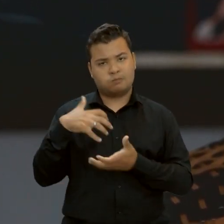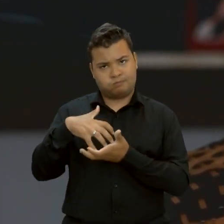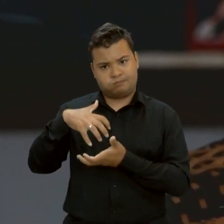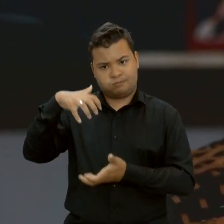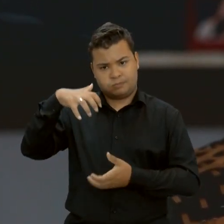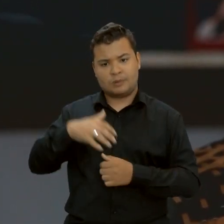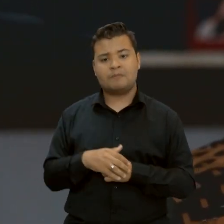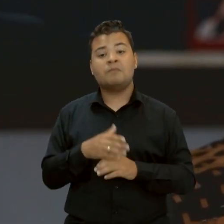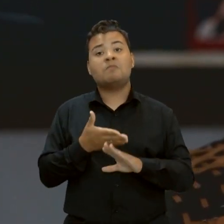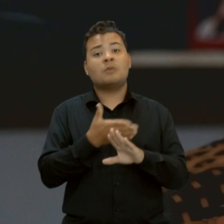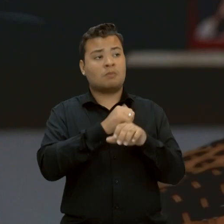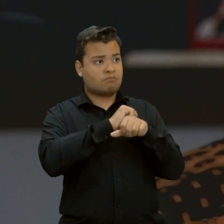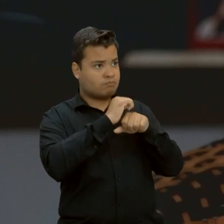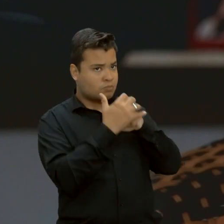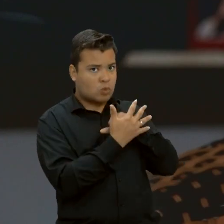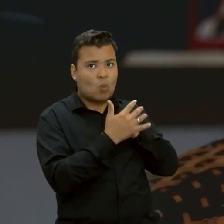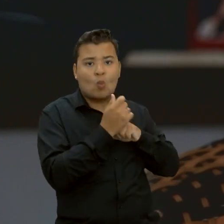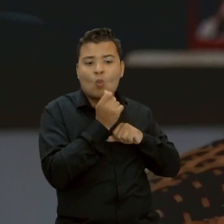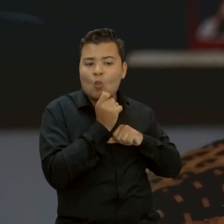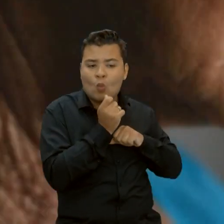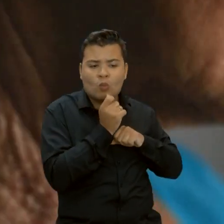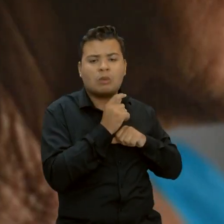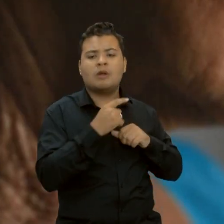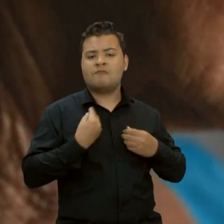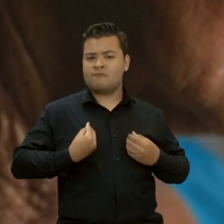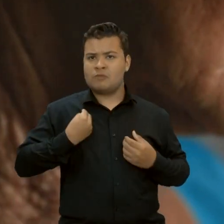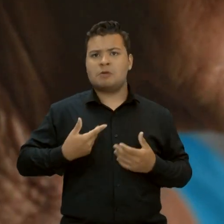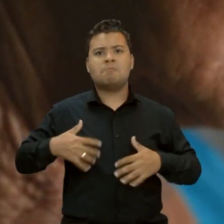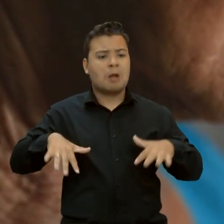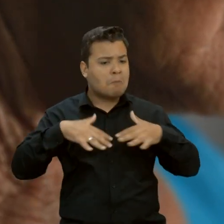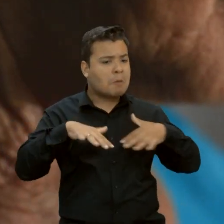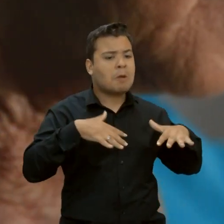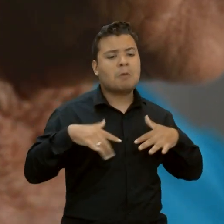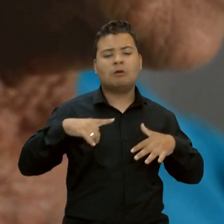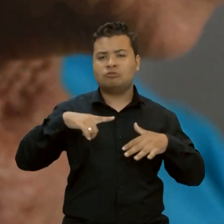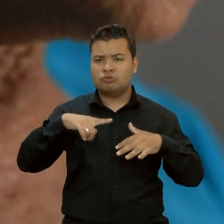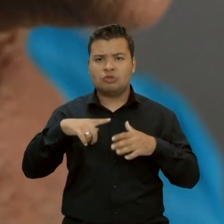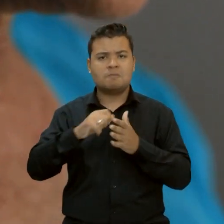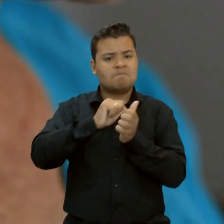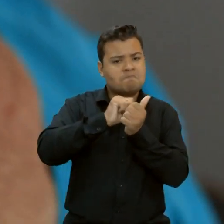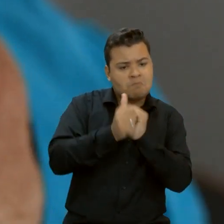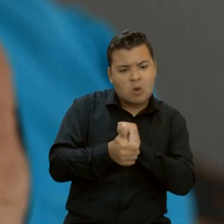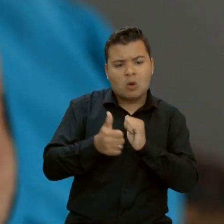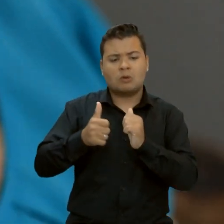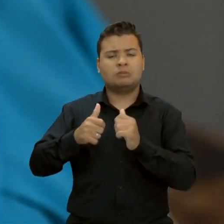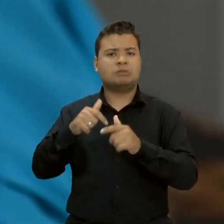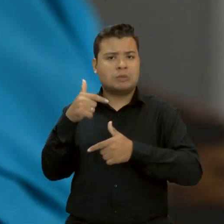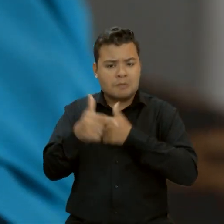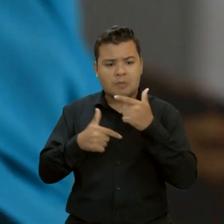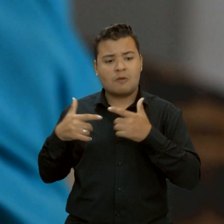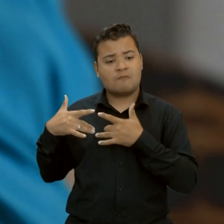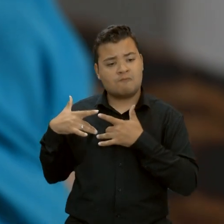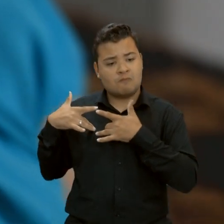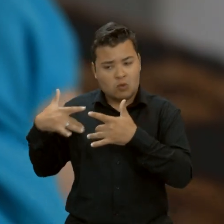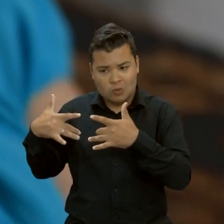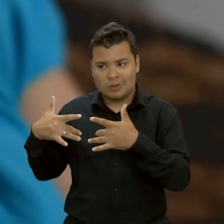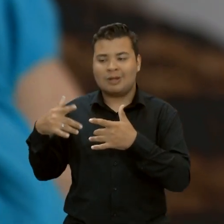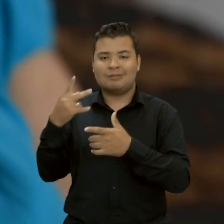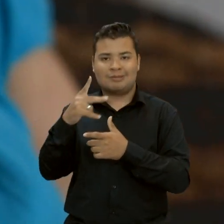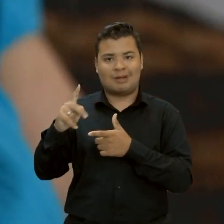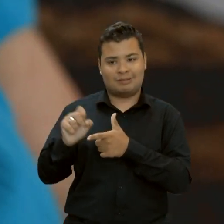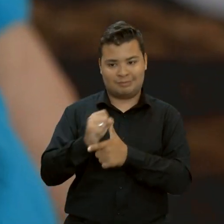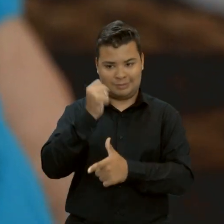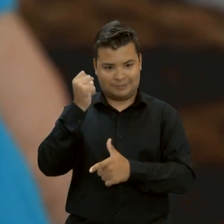covid-19 tinha uma vida bastante ativa praticava esportes e realizava trabalho voluntário em seu bairro